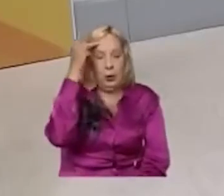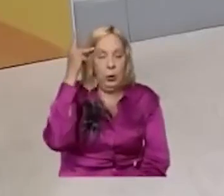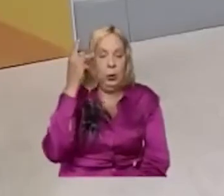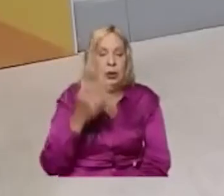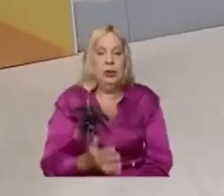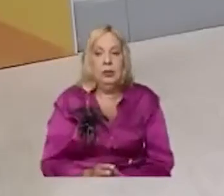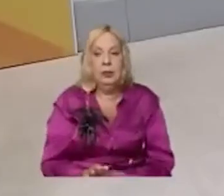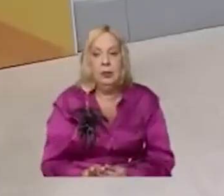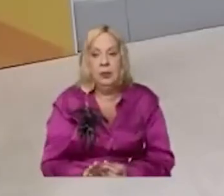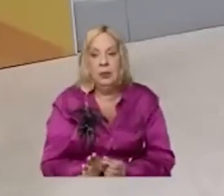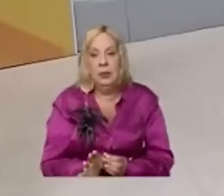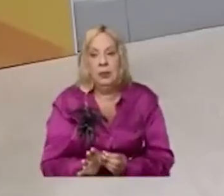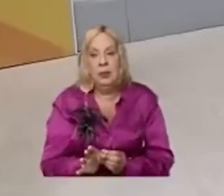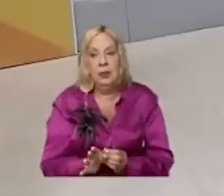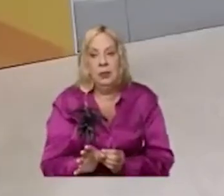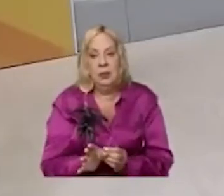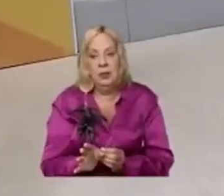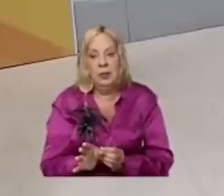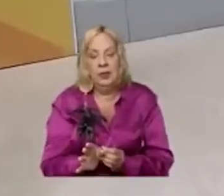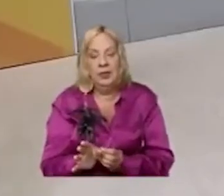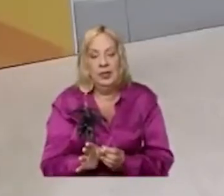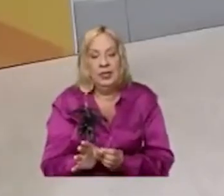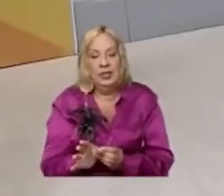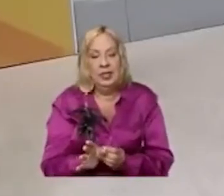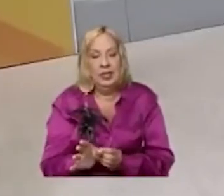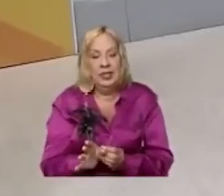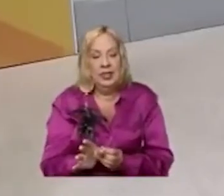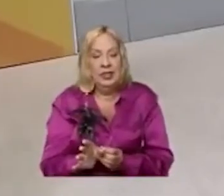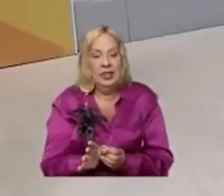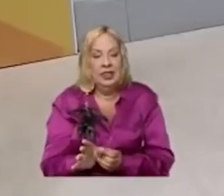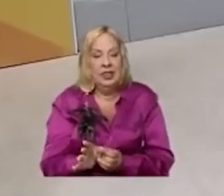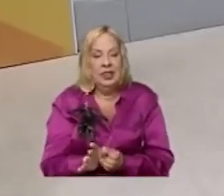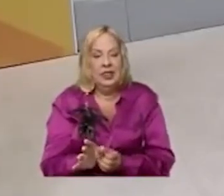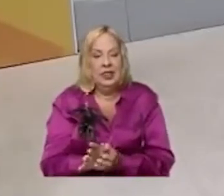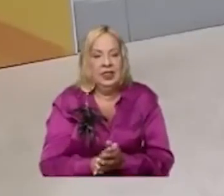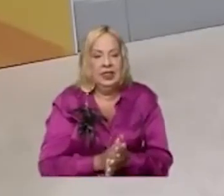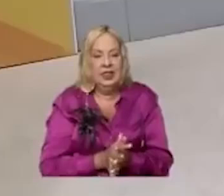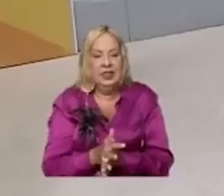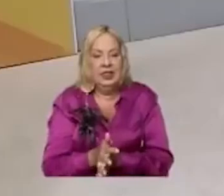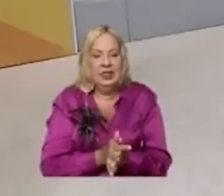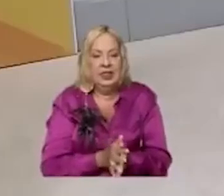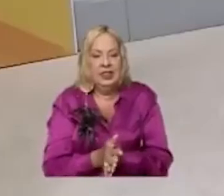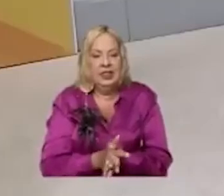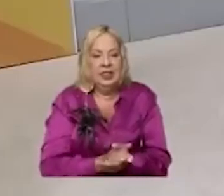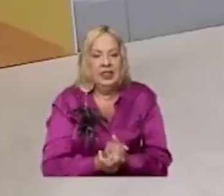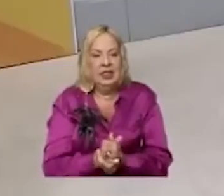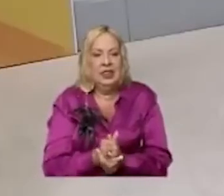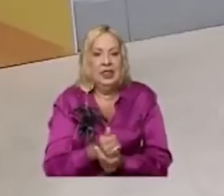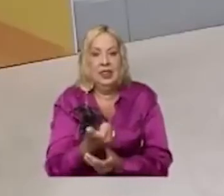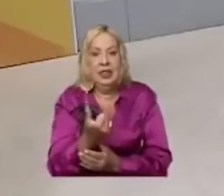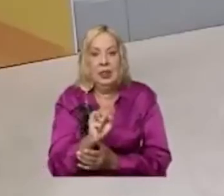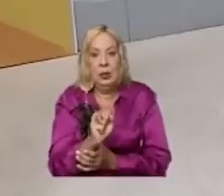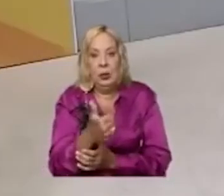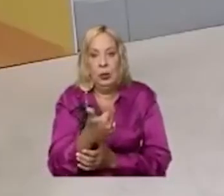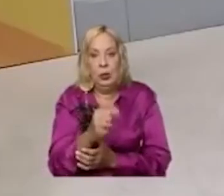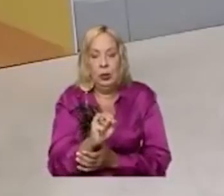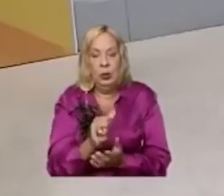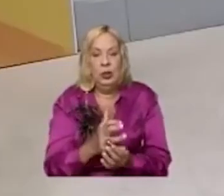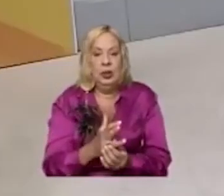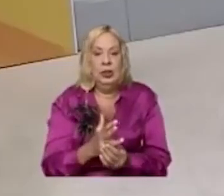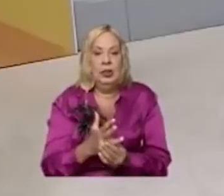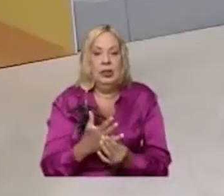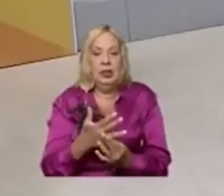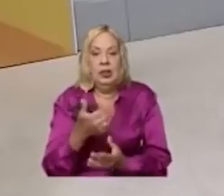Eita. Simbora, mais uma bolinha. A Tâmara já chamou e eu vou anunciar e a Jaque vai conferir. 18, decide ou não